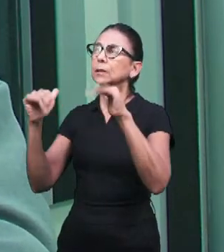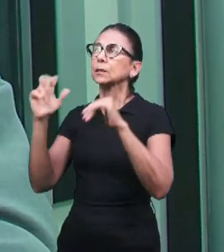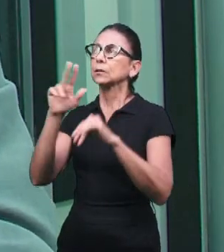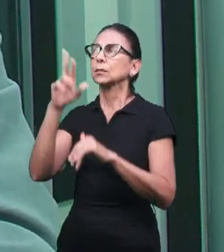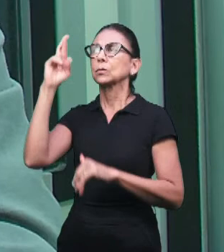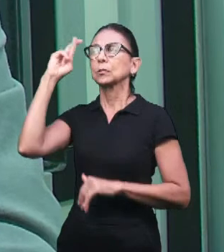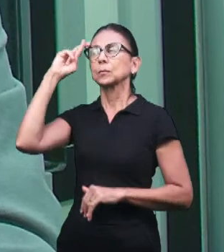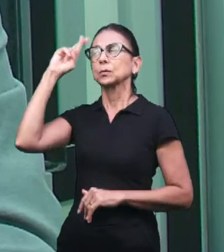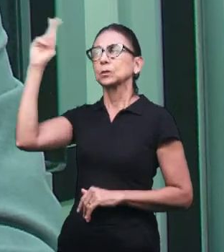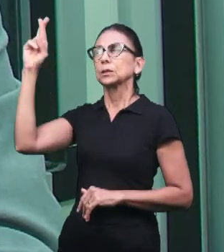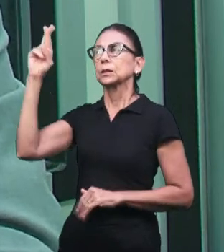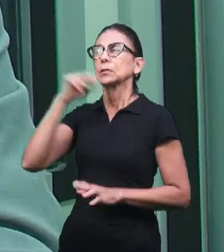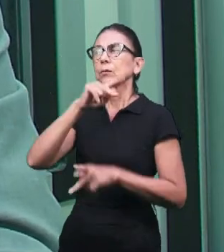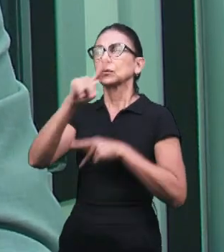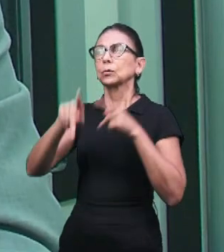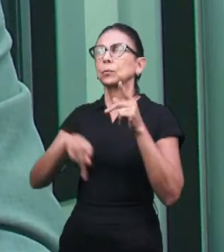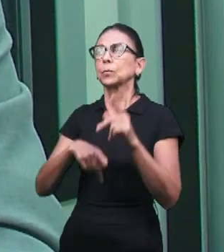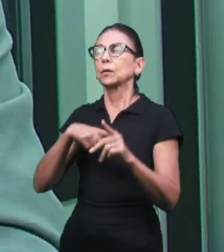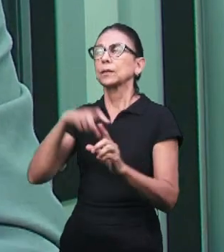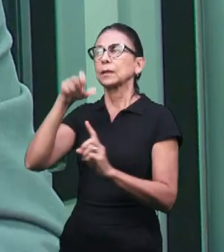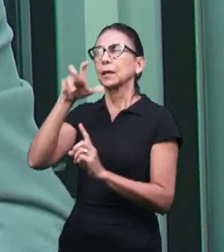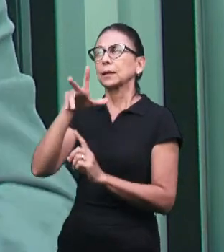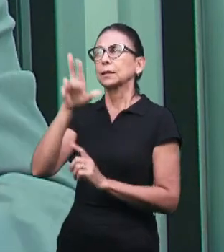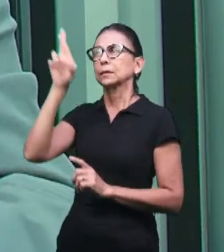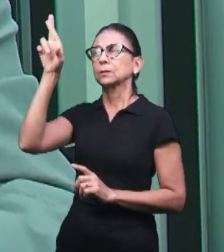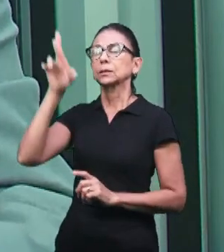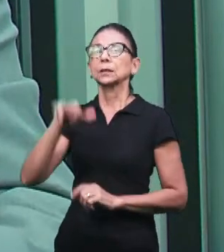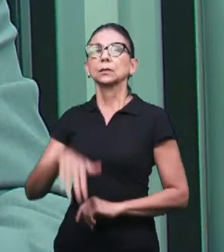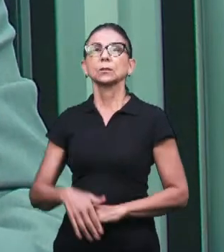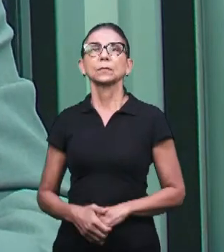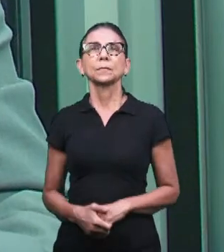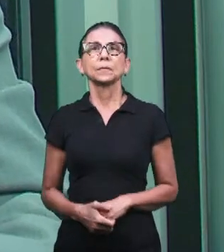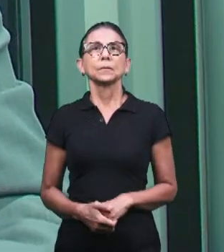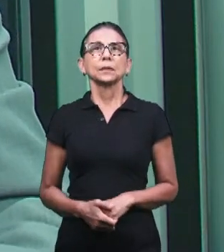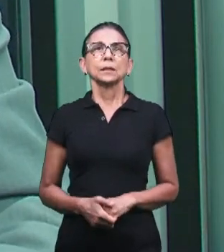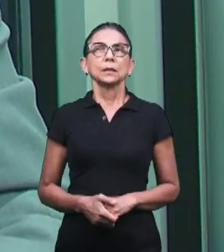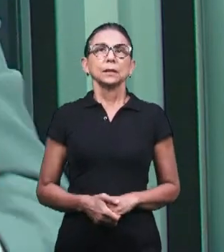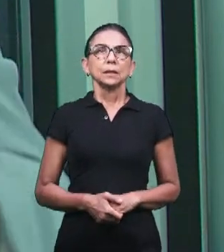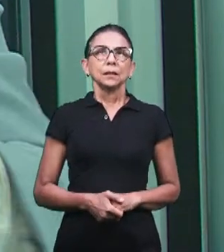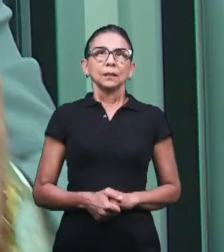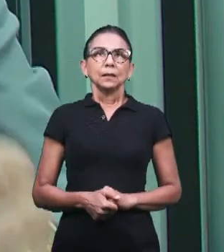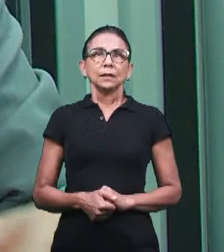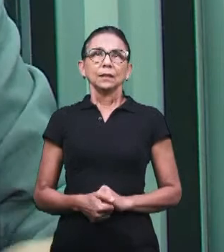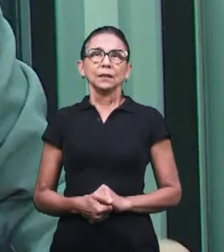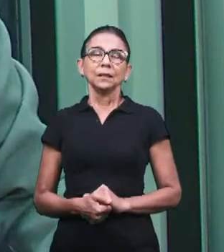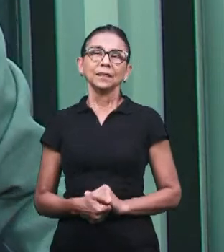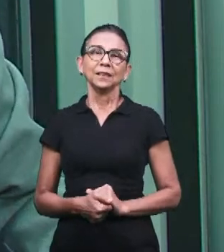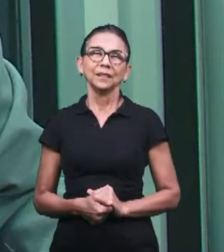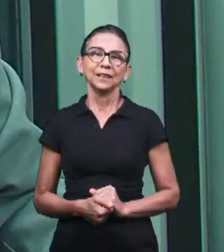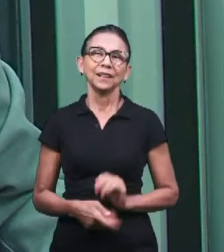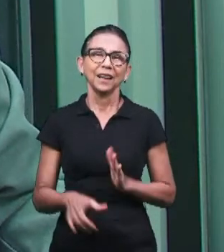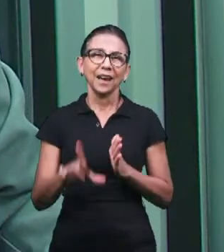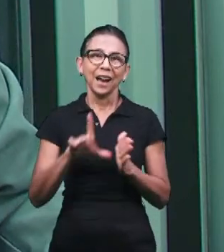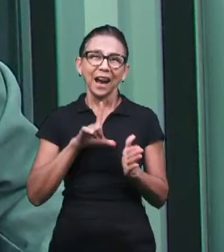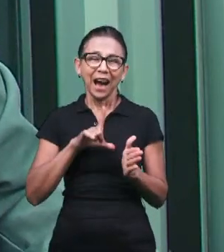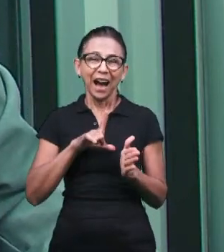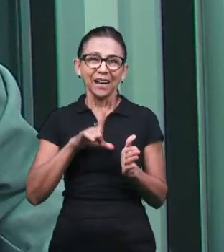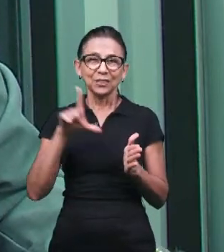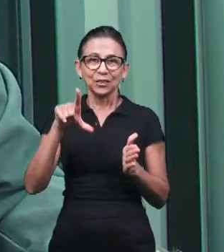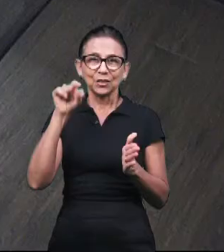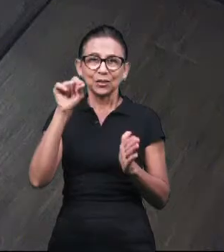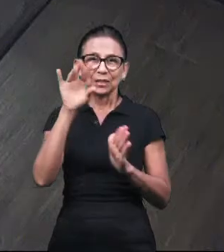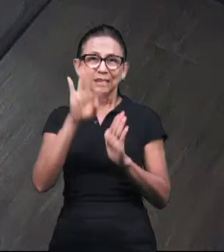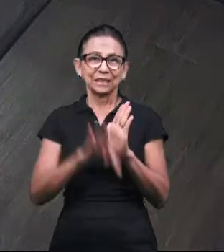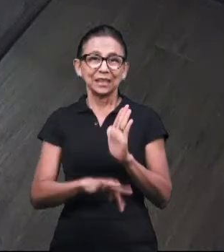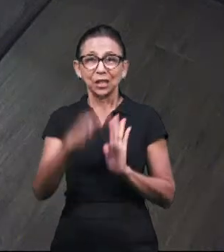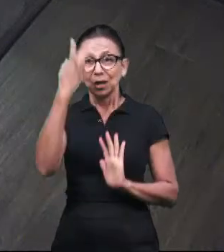que aconteceu na terceira grande reunião, e eu nem sabia antes de meditar nesse texto que o assunto seria a grande reunião.